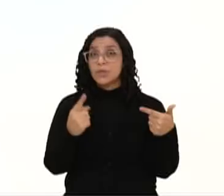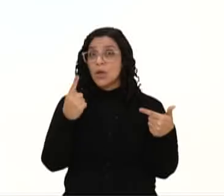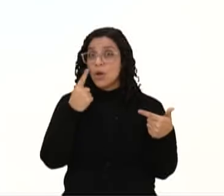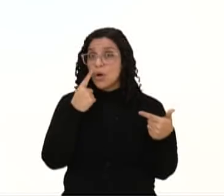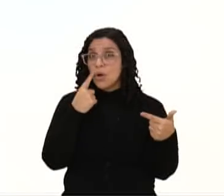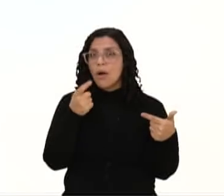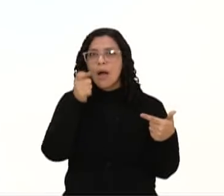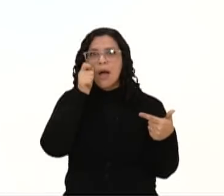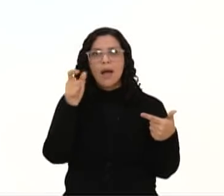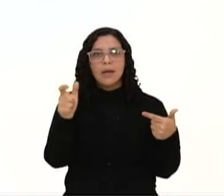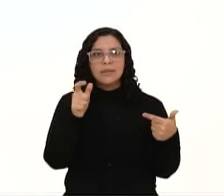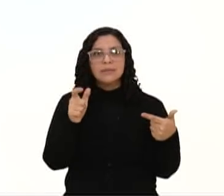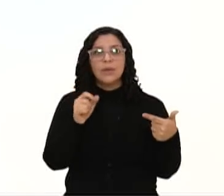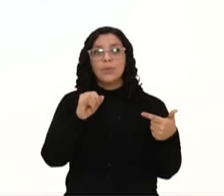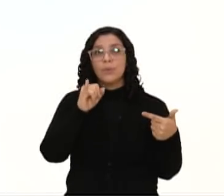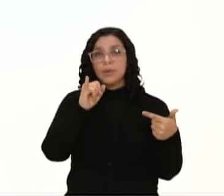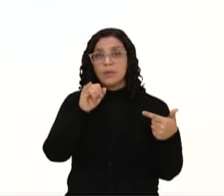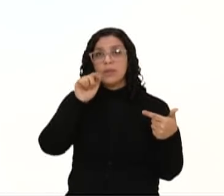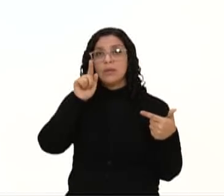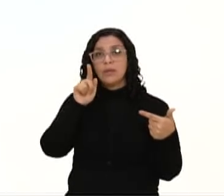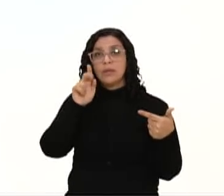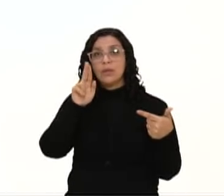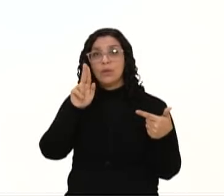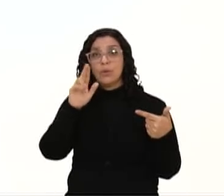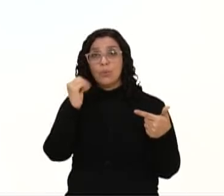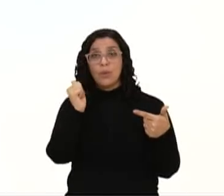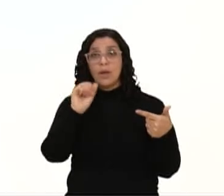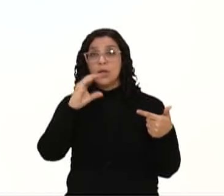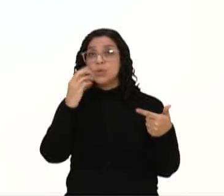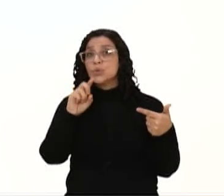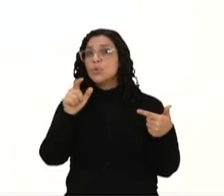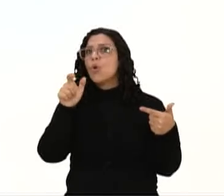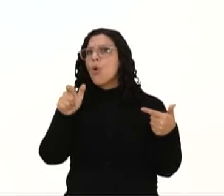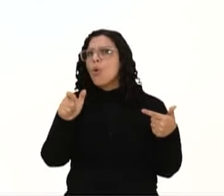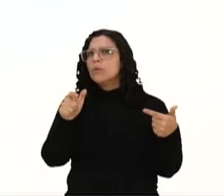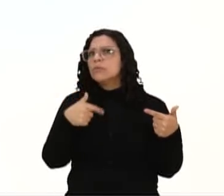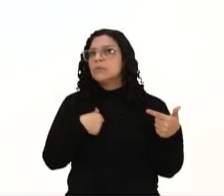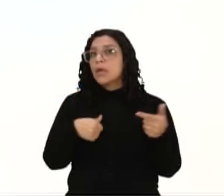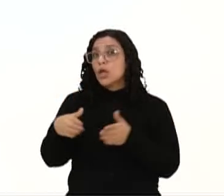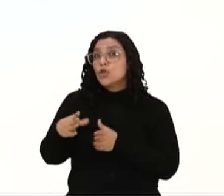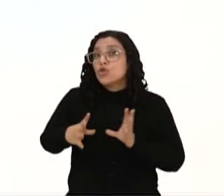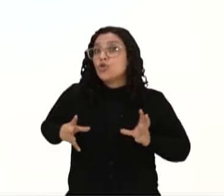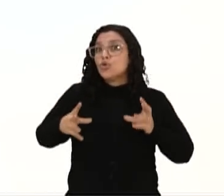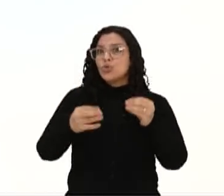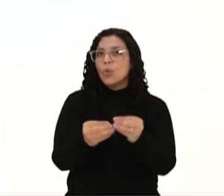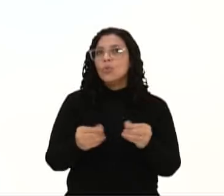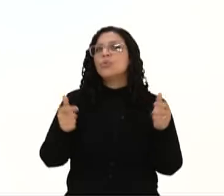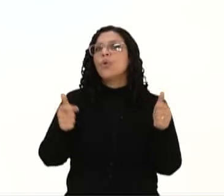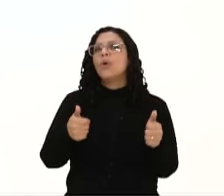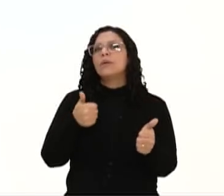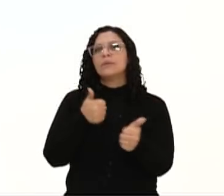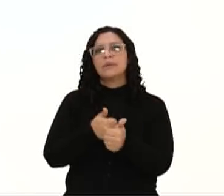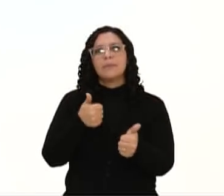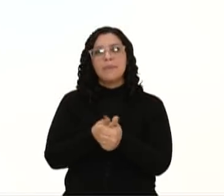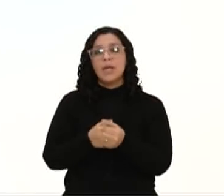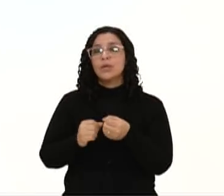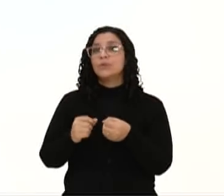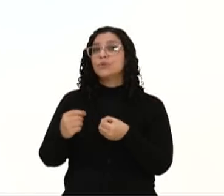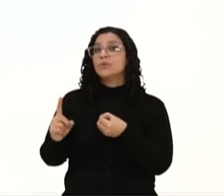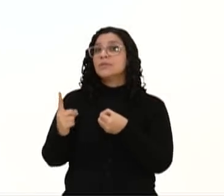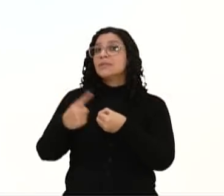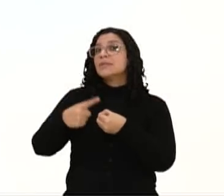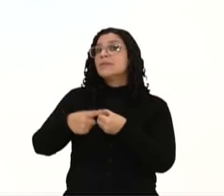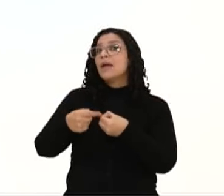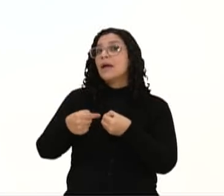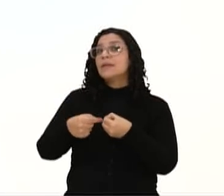vamos chamar a atenção aqui para a questão do rio Iguaçu. Mas ele é poluído inteiro? Não. É na parte que ele corta um